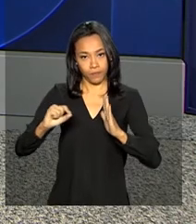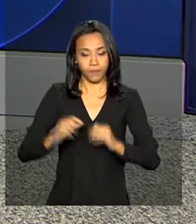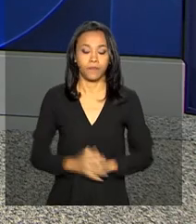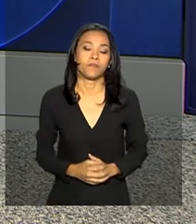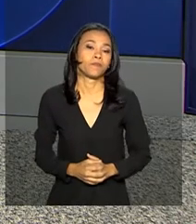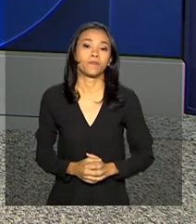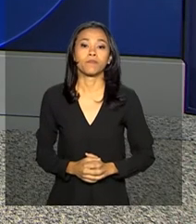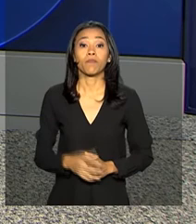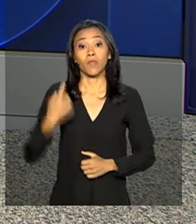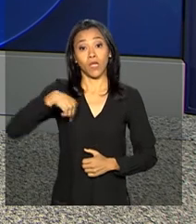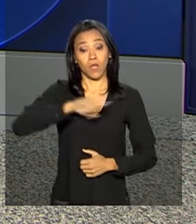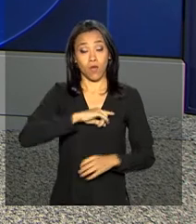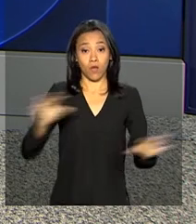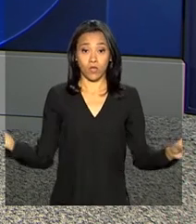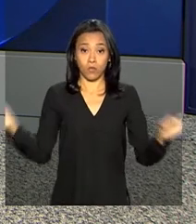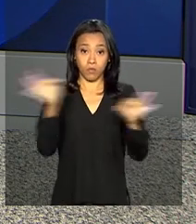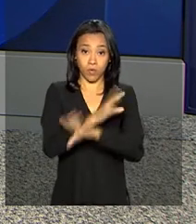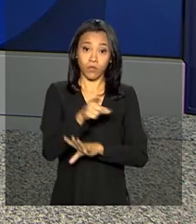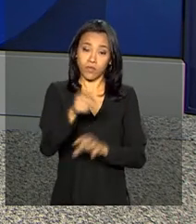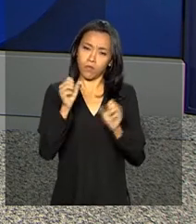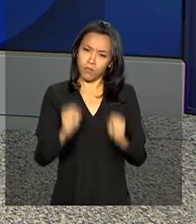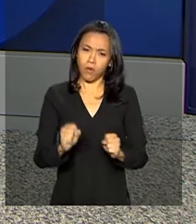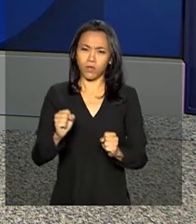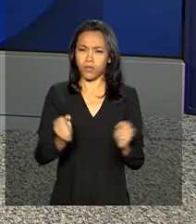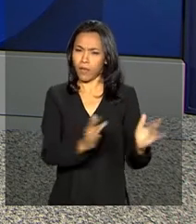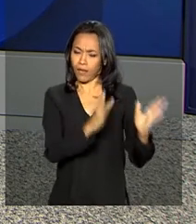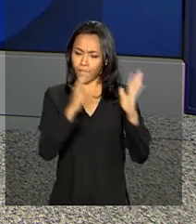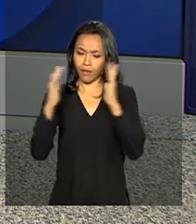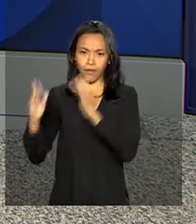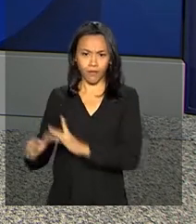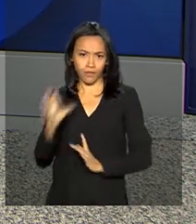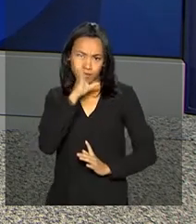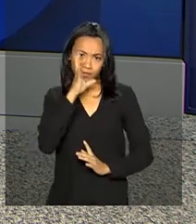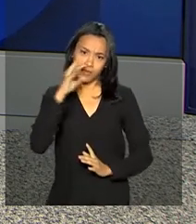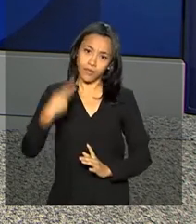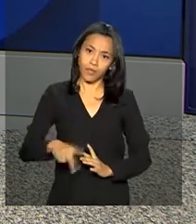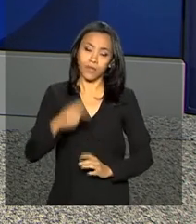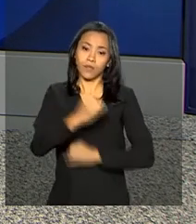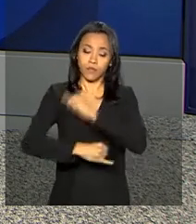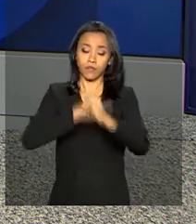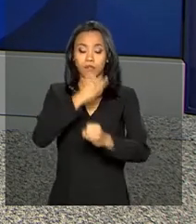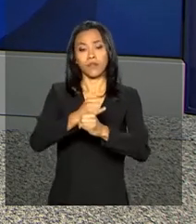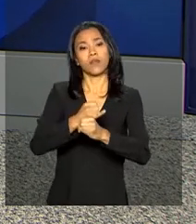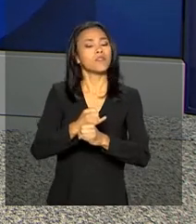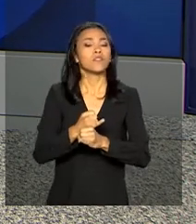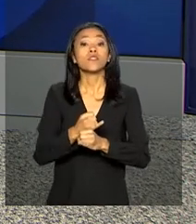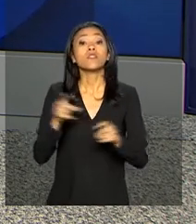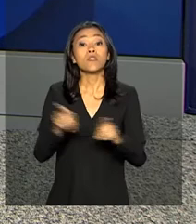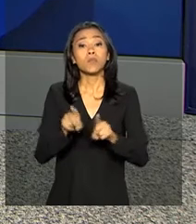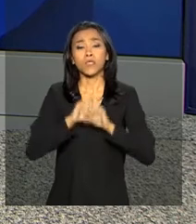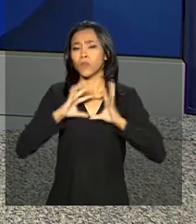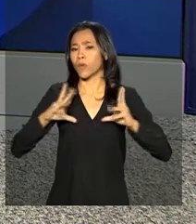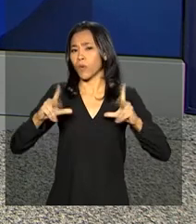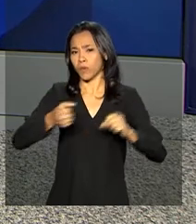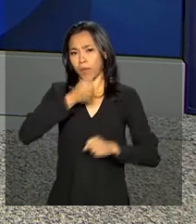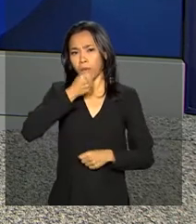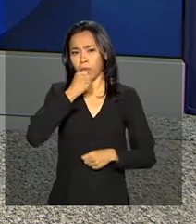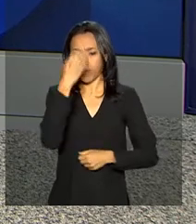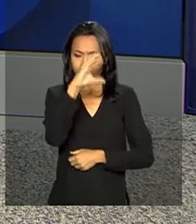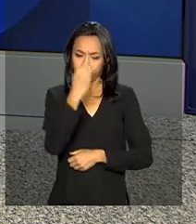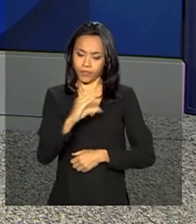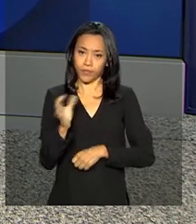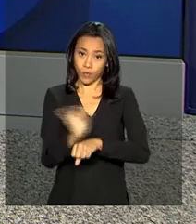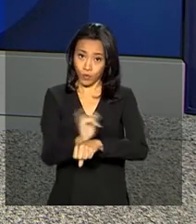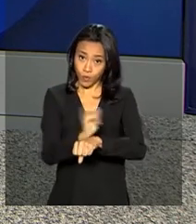nós ficamos por aqui você acompanha nossa programação ao vivo pelo site da npr e todas as reportagens estão em nosso canal no